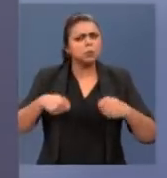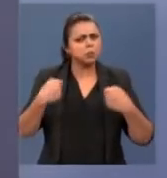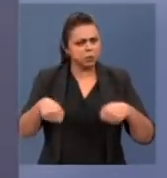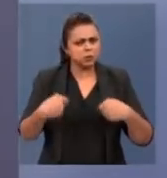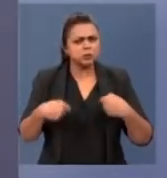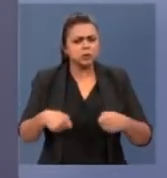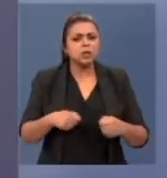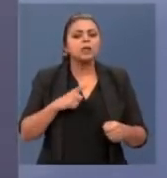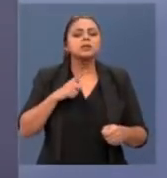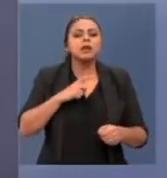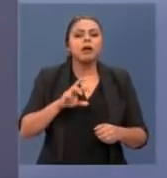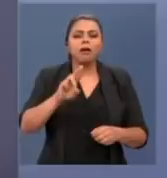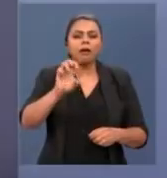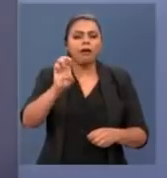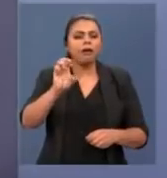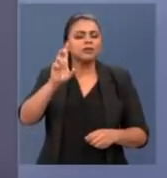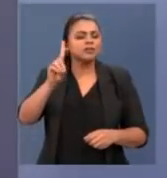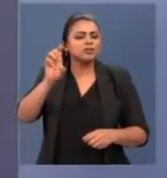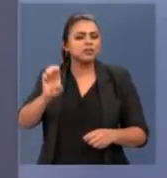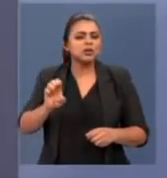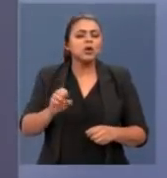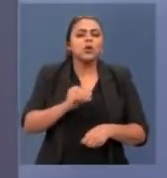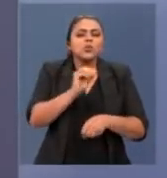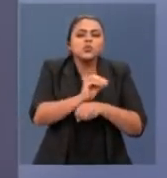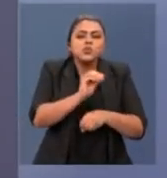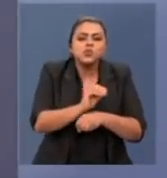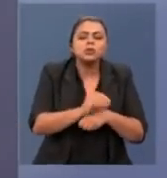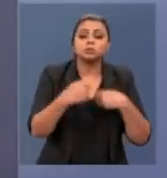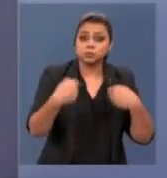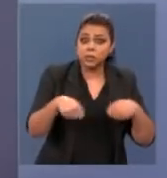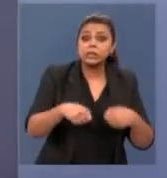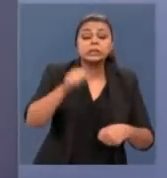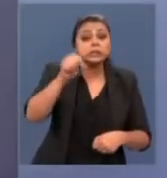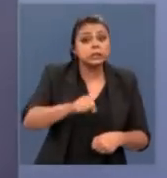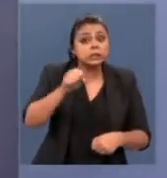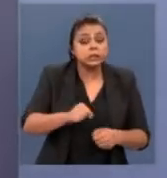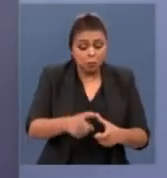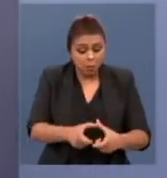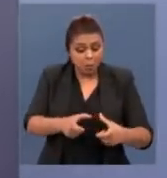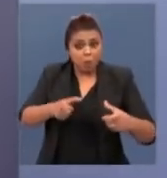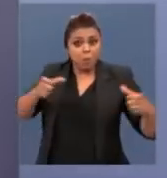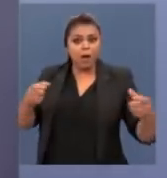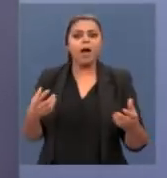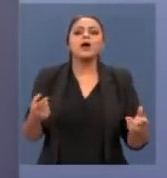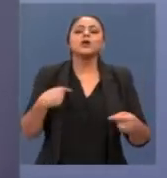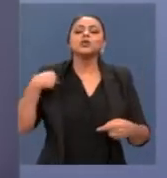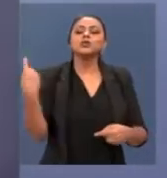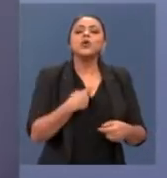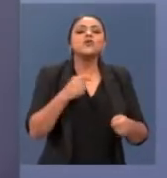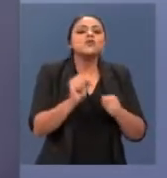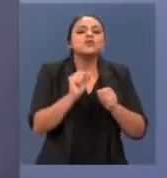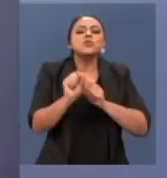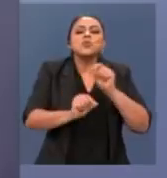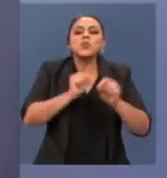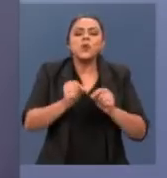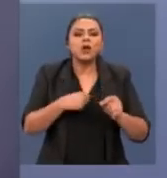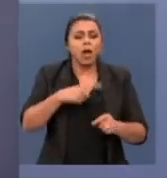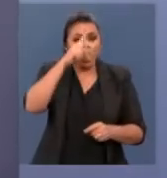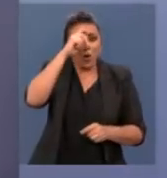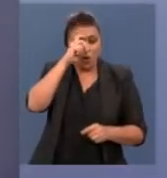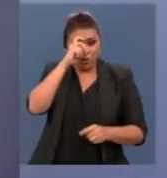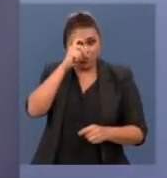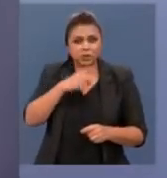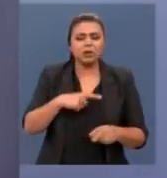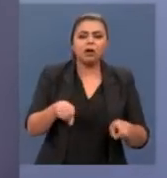têm rede cuidar é um bom projecto que expandir o estado todo e essa força tarefa que nós vamos fazer dos hospitais